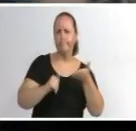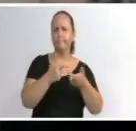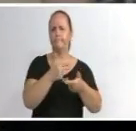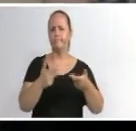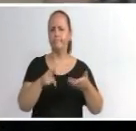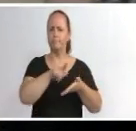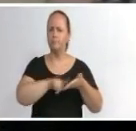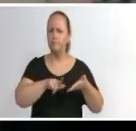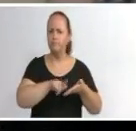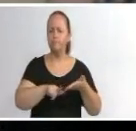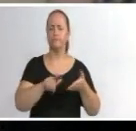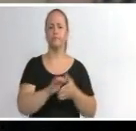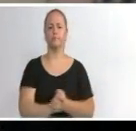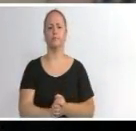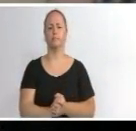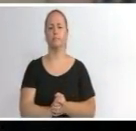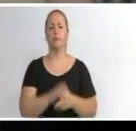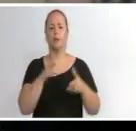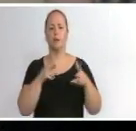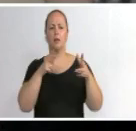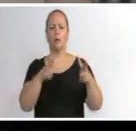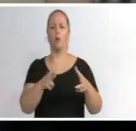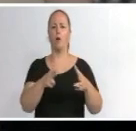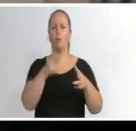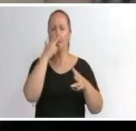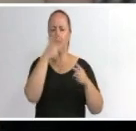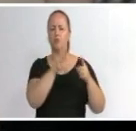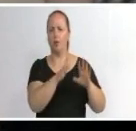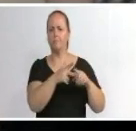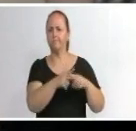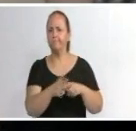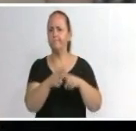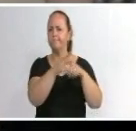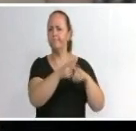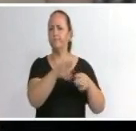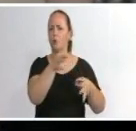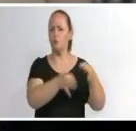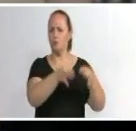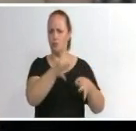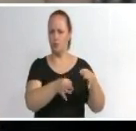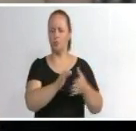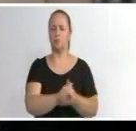parecer jurídico, ambas as emendas corretivas.